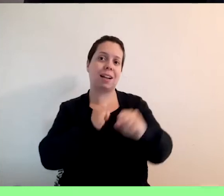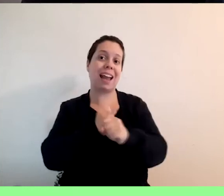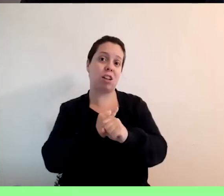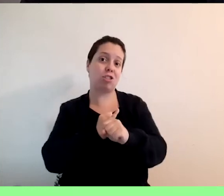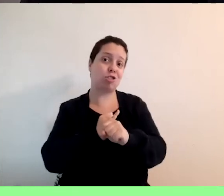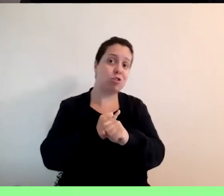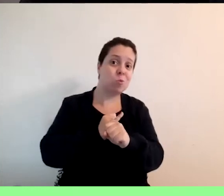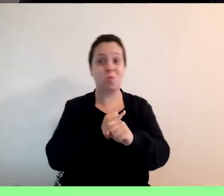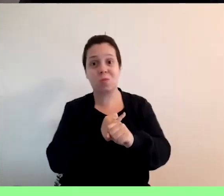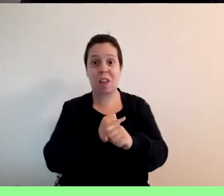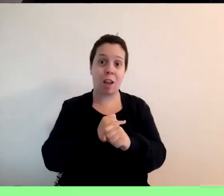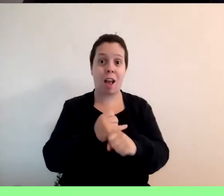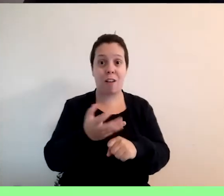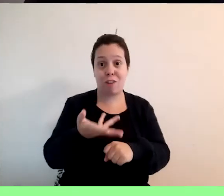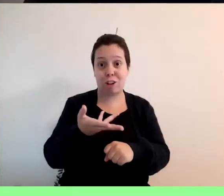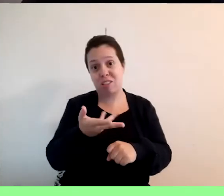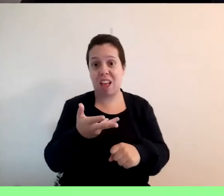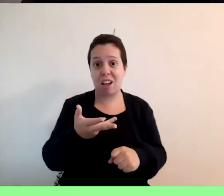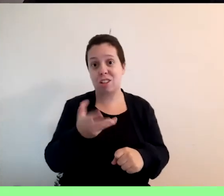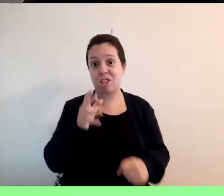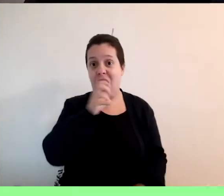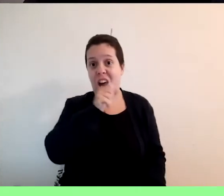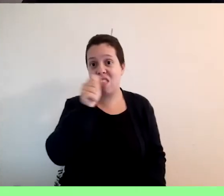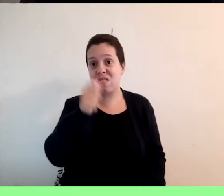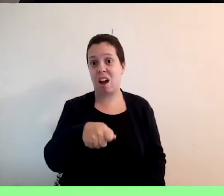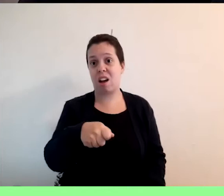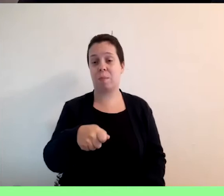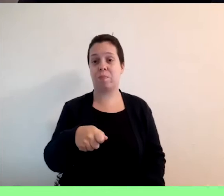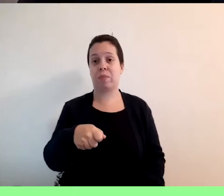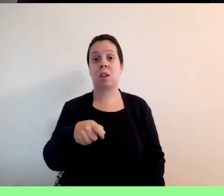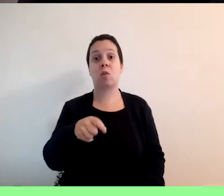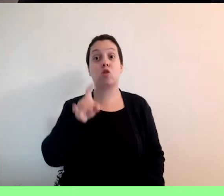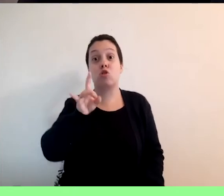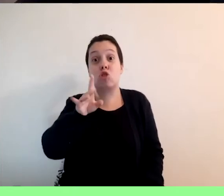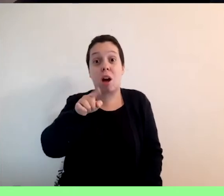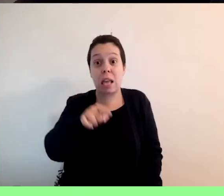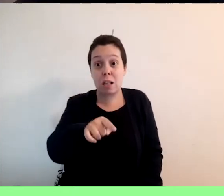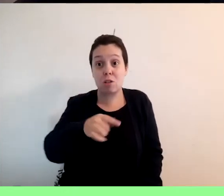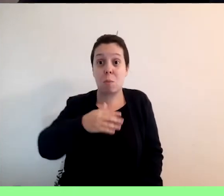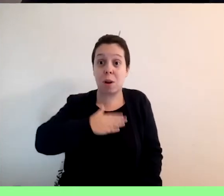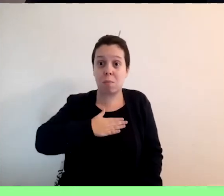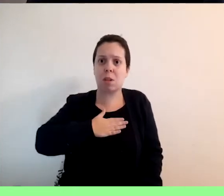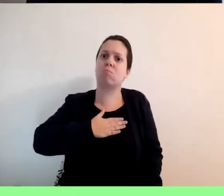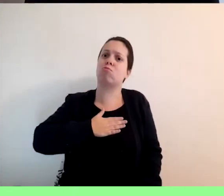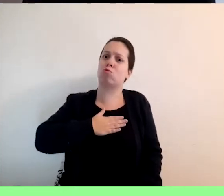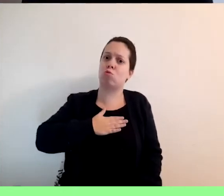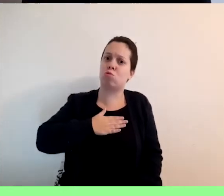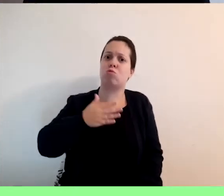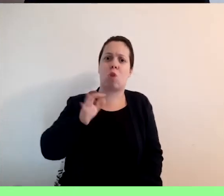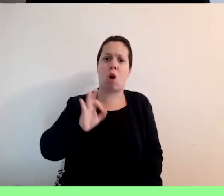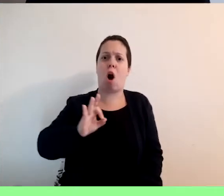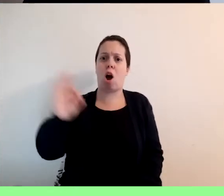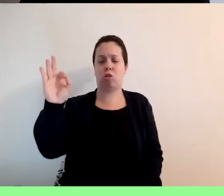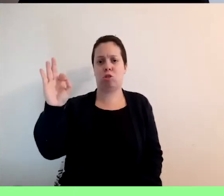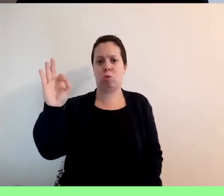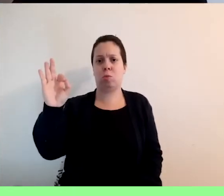né? E só essa parte para mim já é bem legal, de você ter essa possibilidade